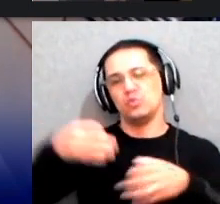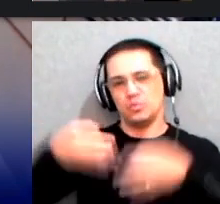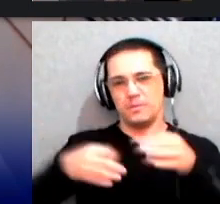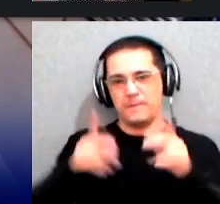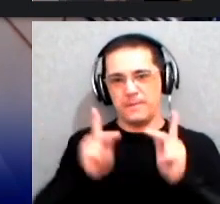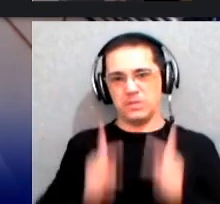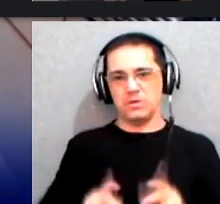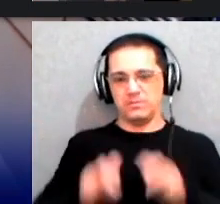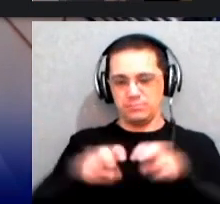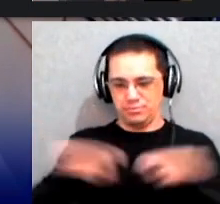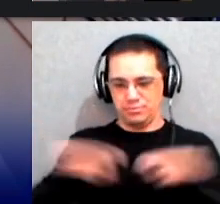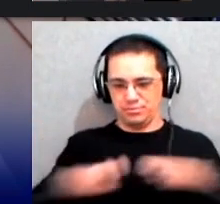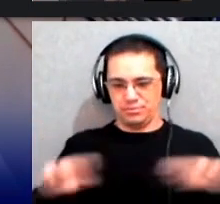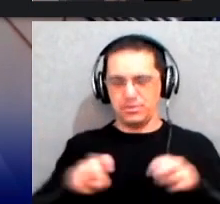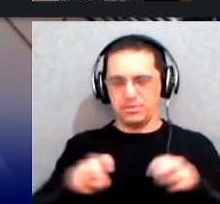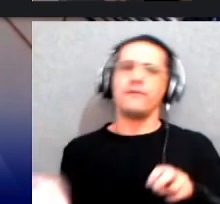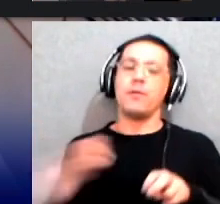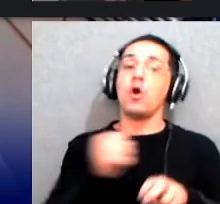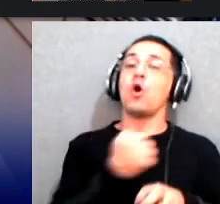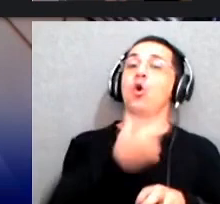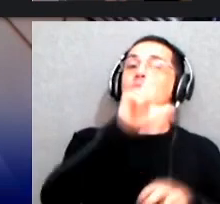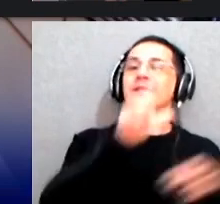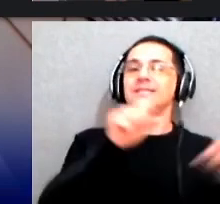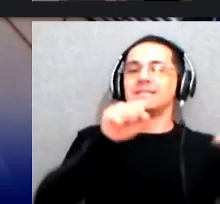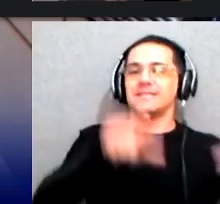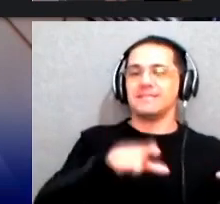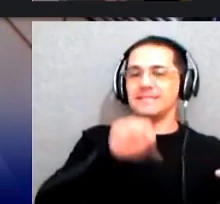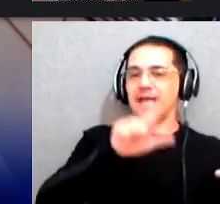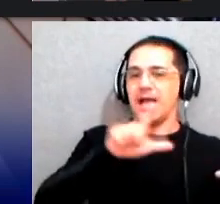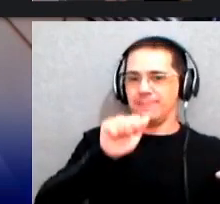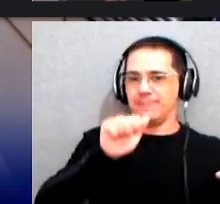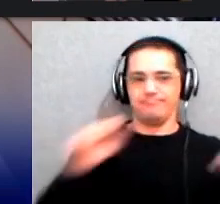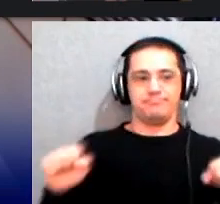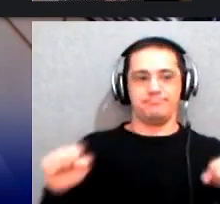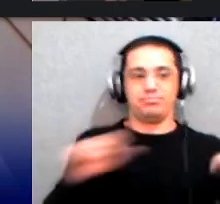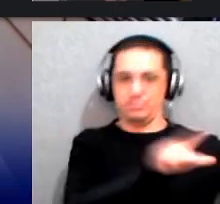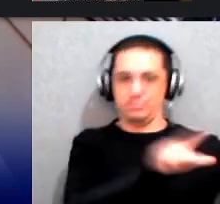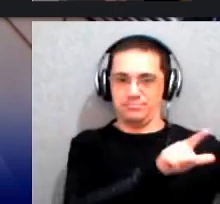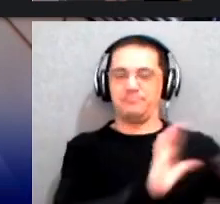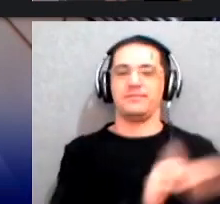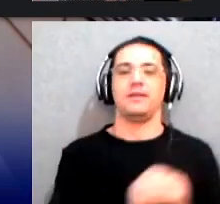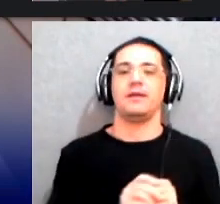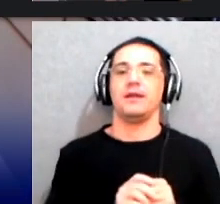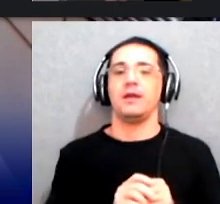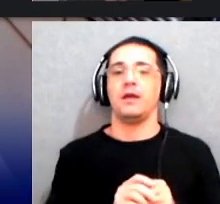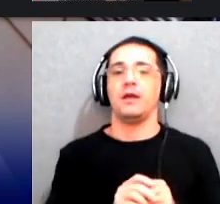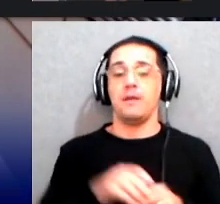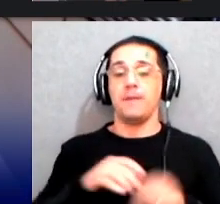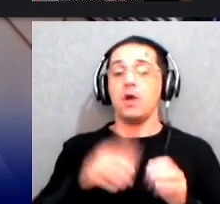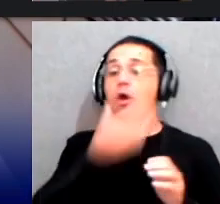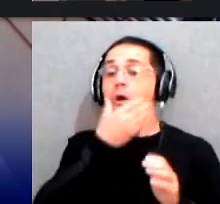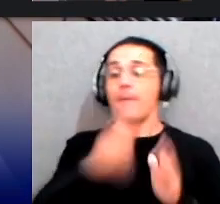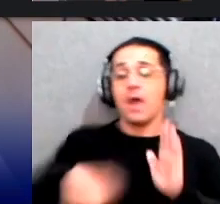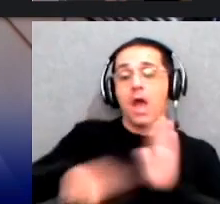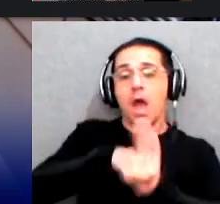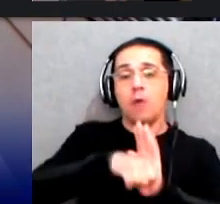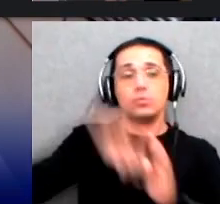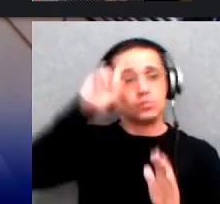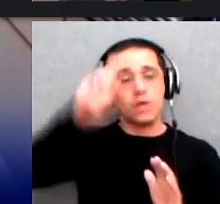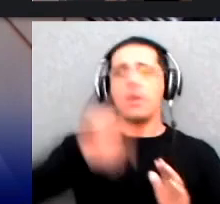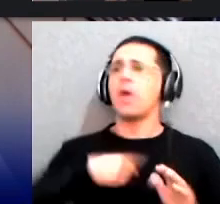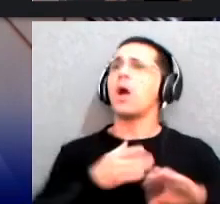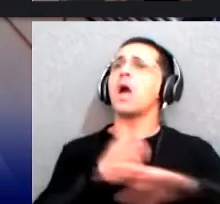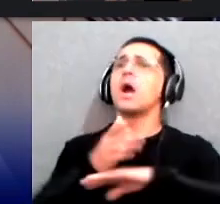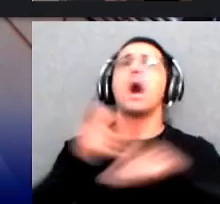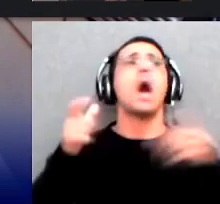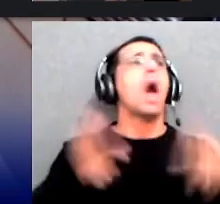réu. O réu não ficou sabendo qual era a sala que estava realizando o julgamento dele. Olha que absurdo. Continuou o réu